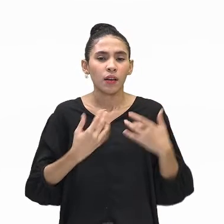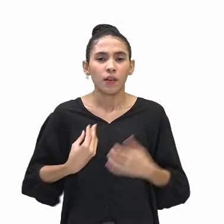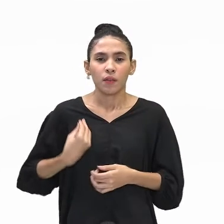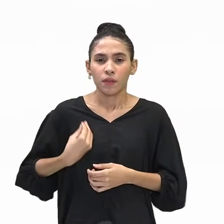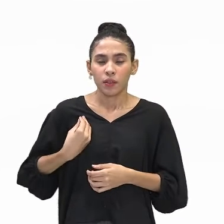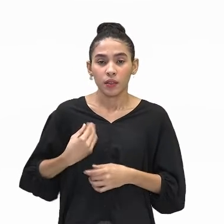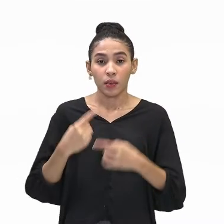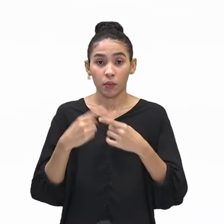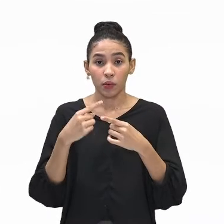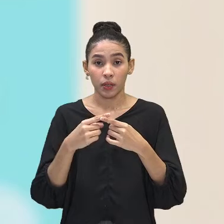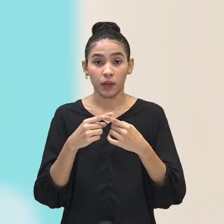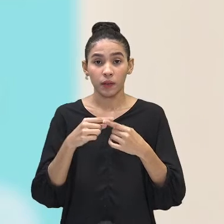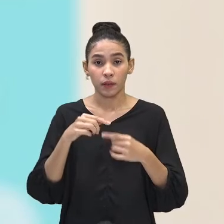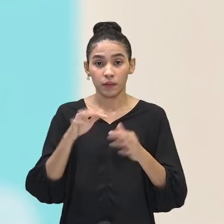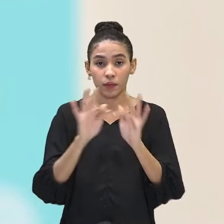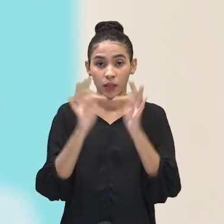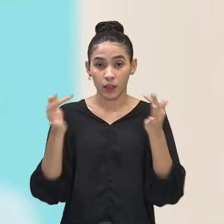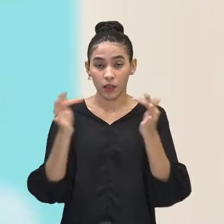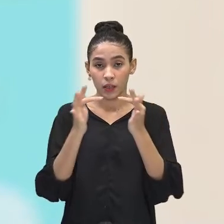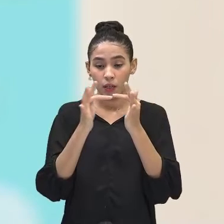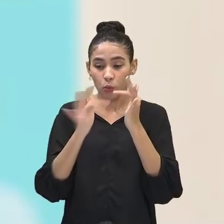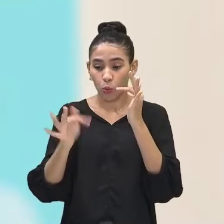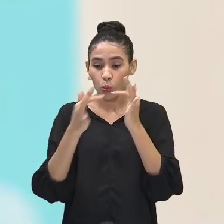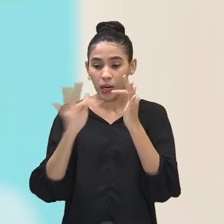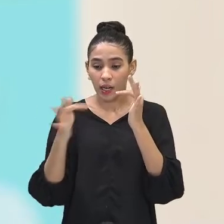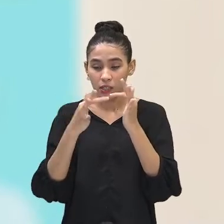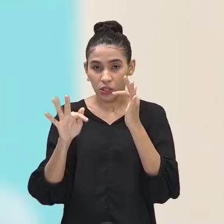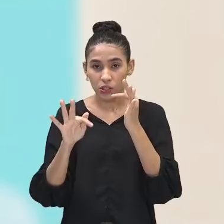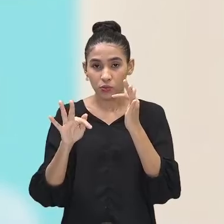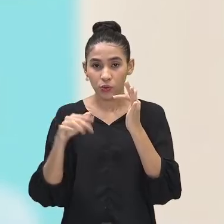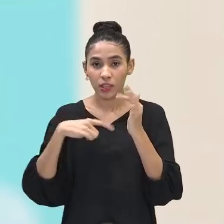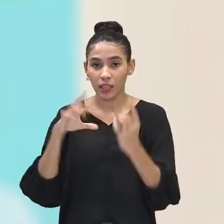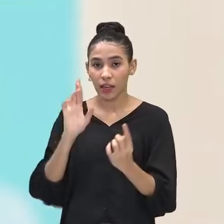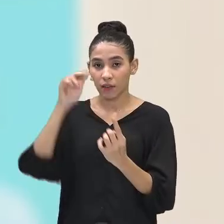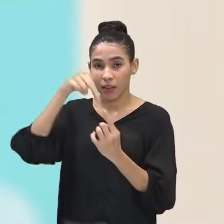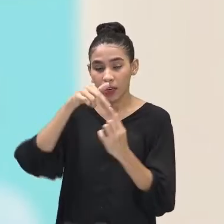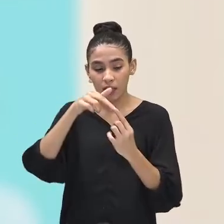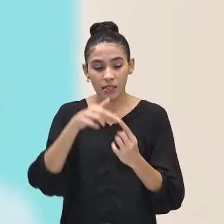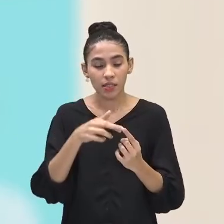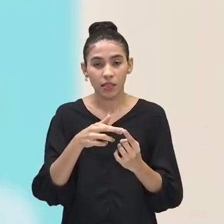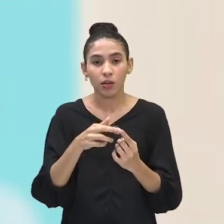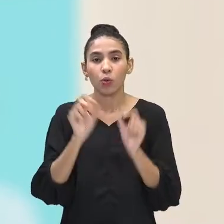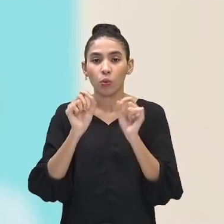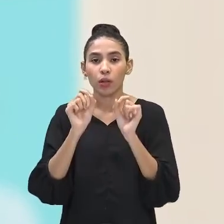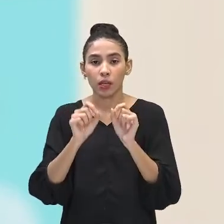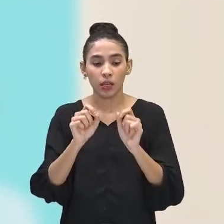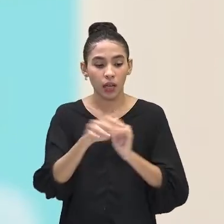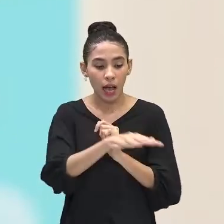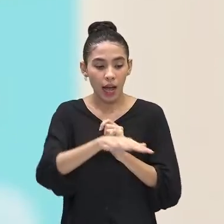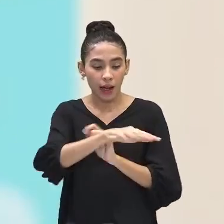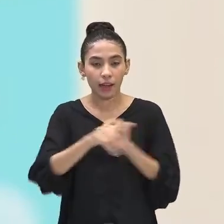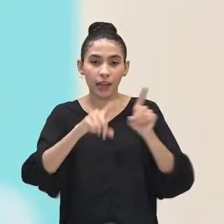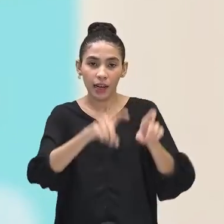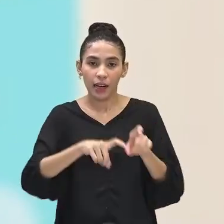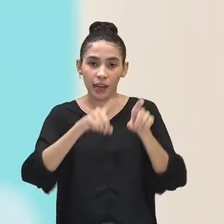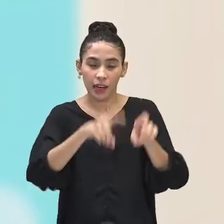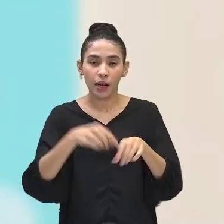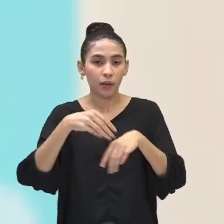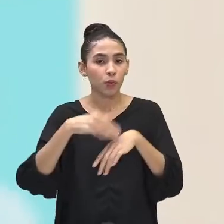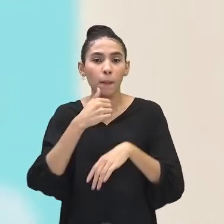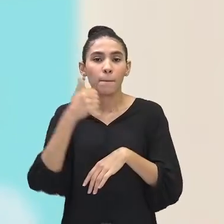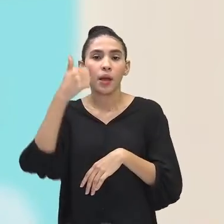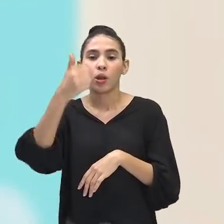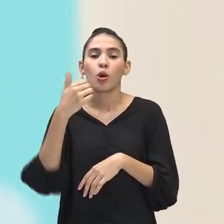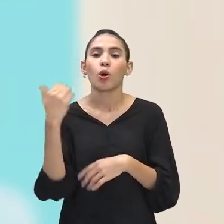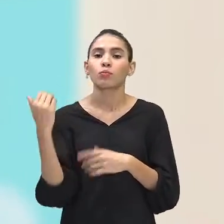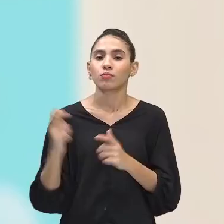de que o campo é o melhor lugar para se viver o amor, ele vai dizer que ali realmente existem esses